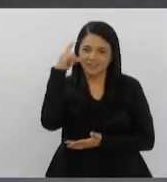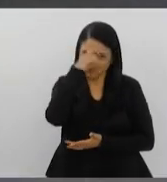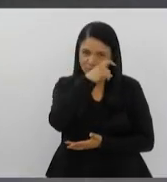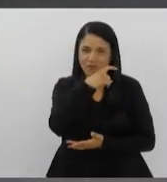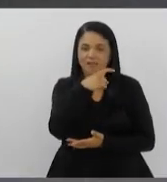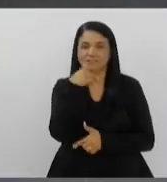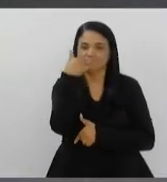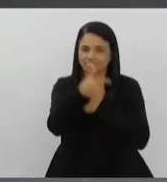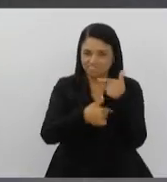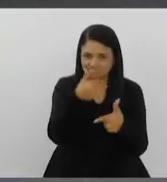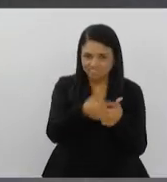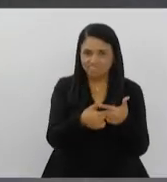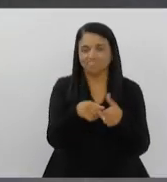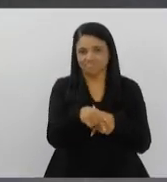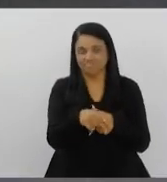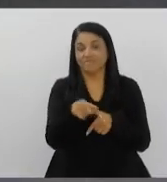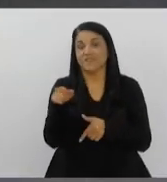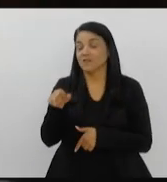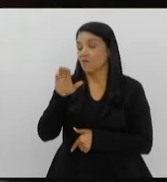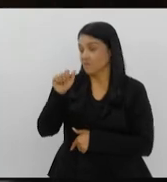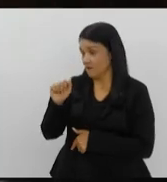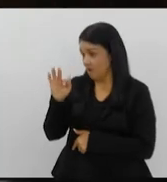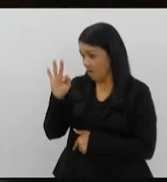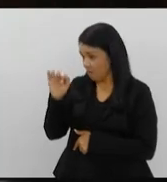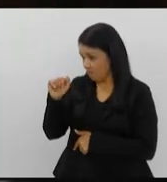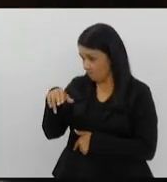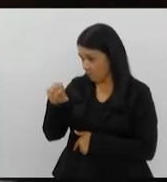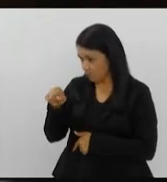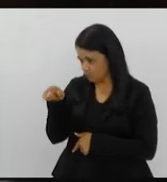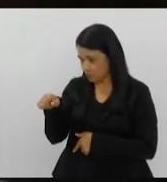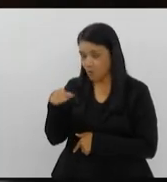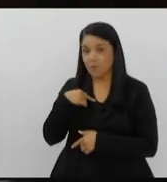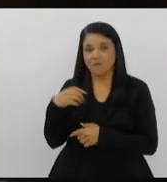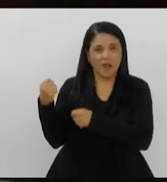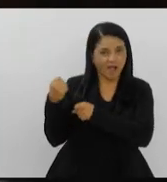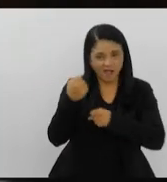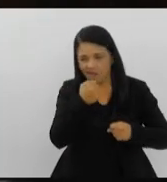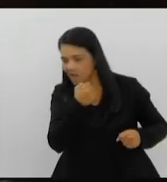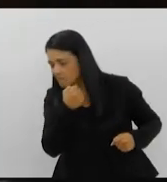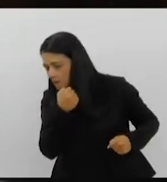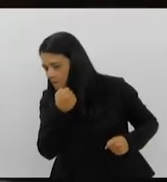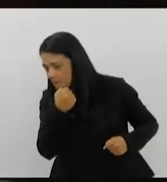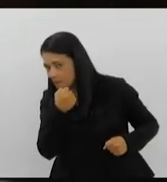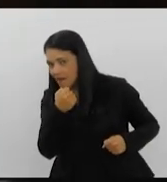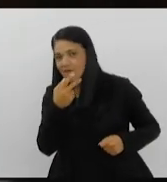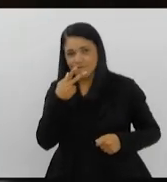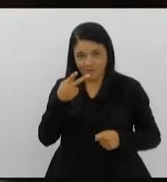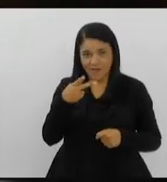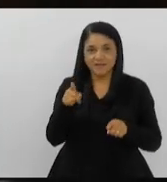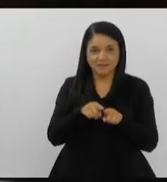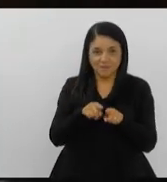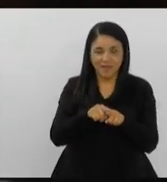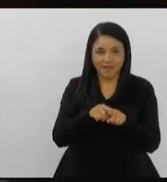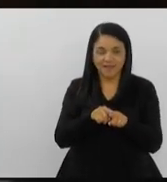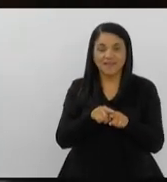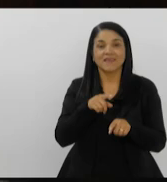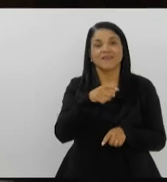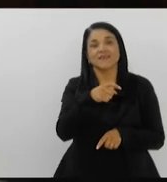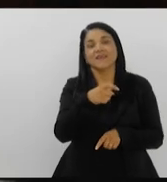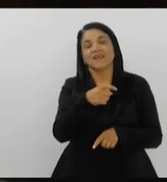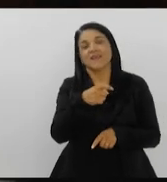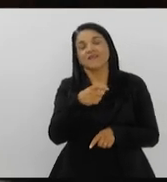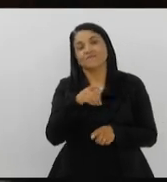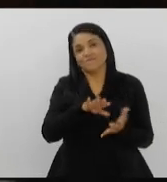Afonso como diz o Roberto Carlos pro falecido Hero Carlos e vice-versa é um dos mais